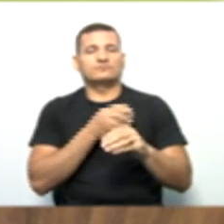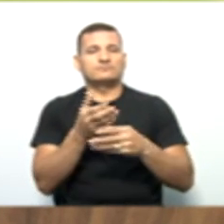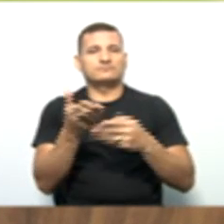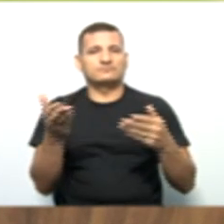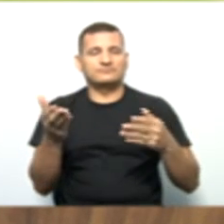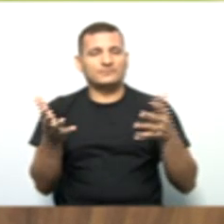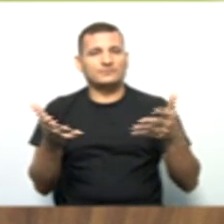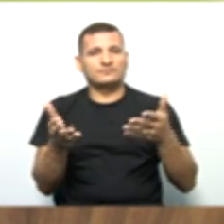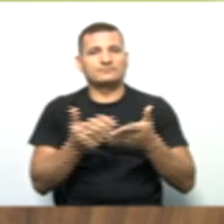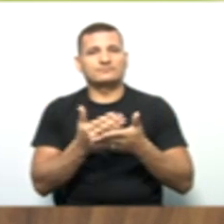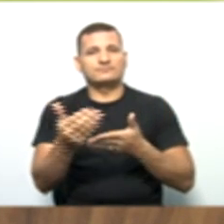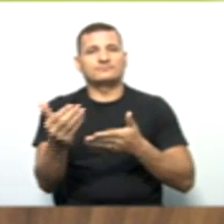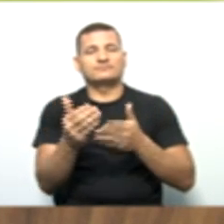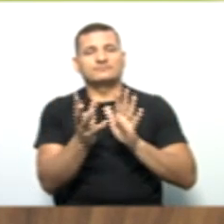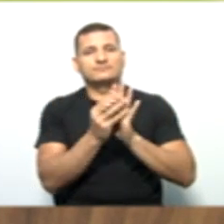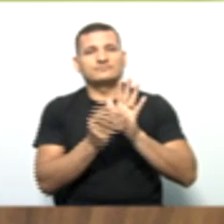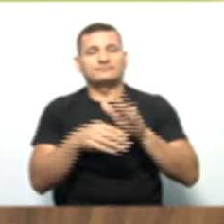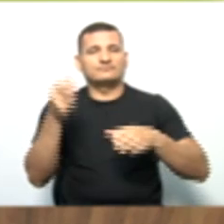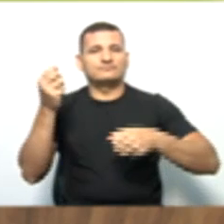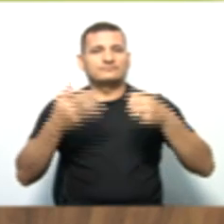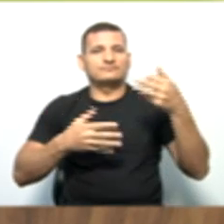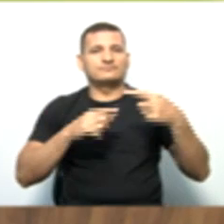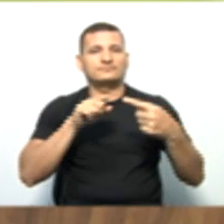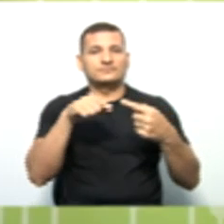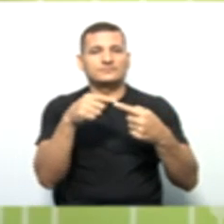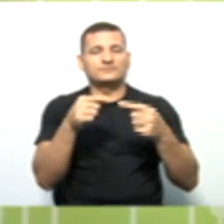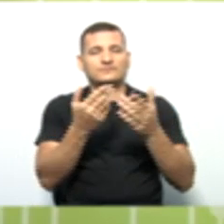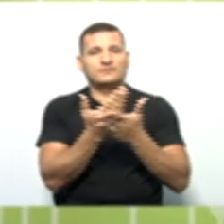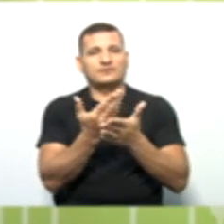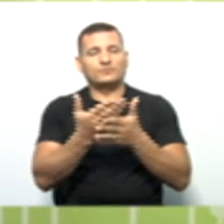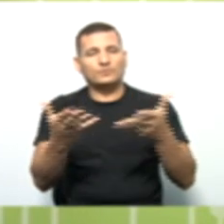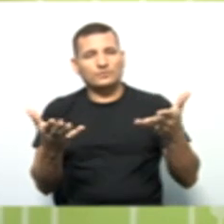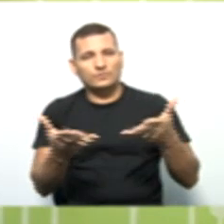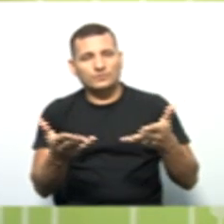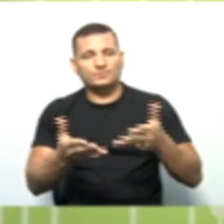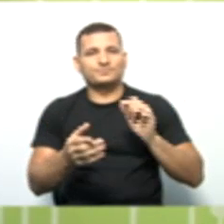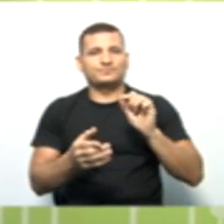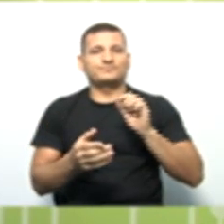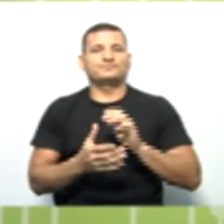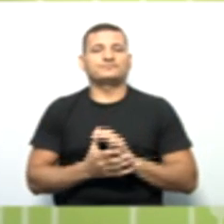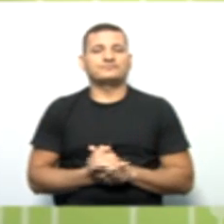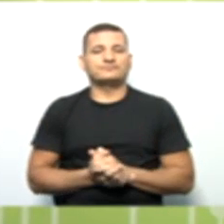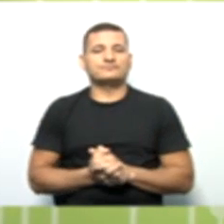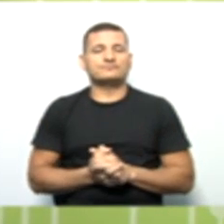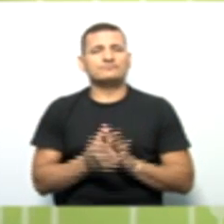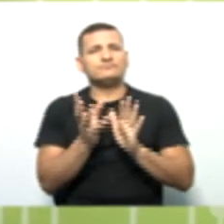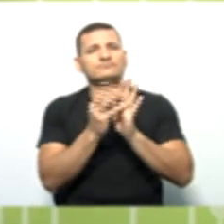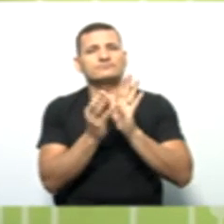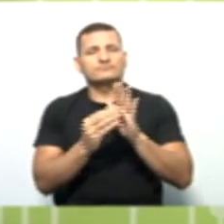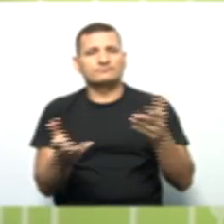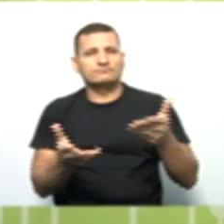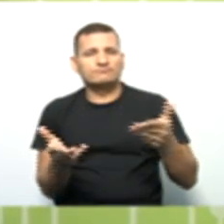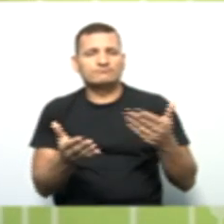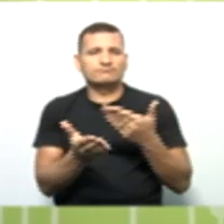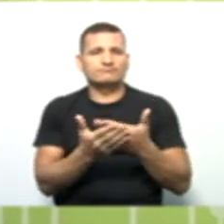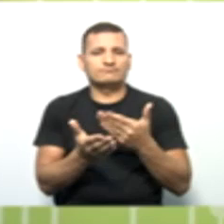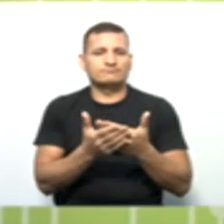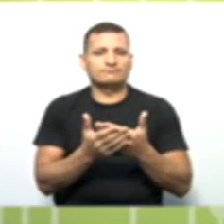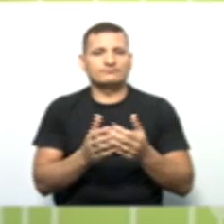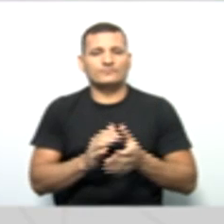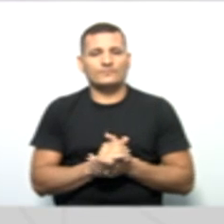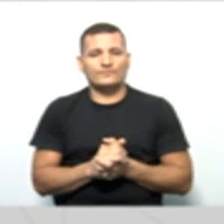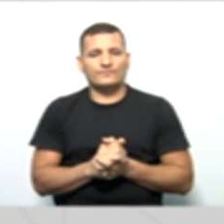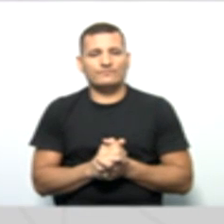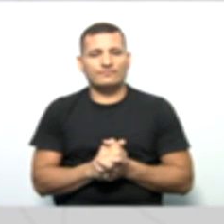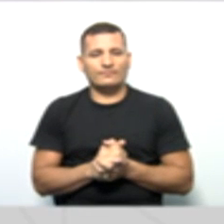sobre o conteúdo e os objetivos da aula de hoje? Bora lá, gente. Conteúdo da aula de hoje, tá? O que a gente vai ver na teleaula número 2.